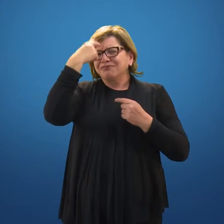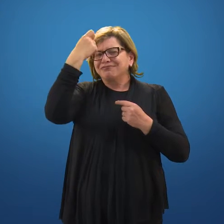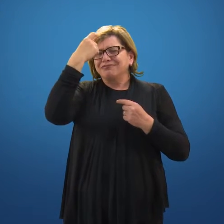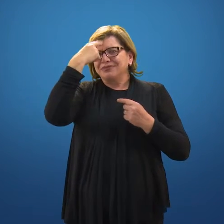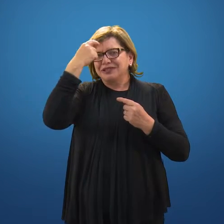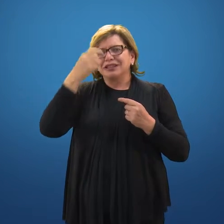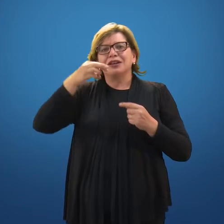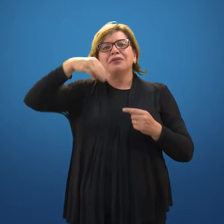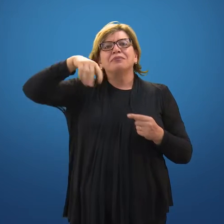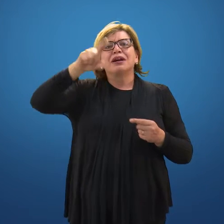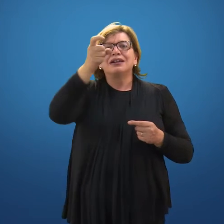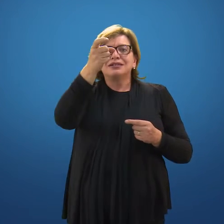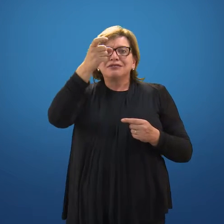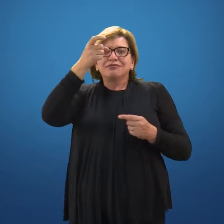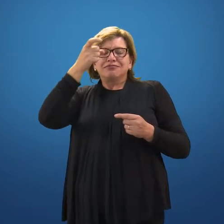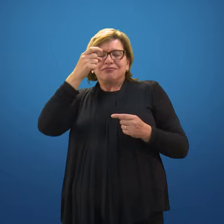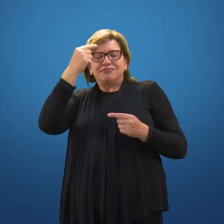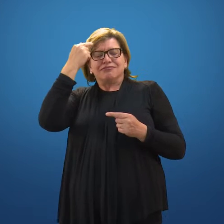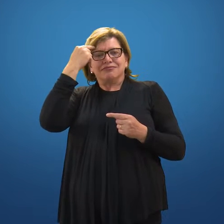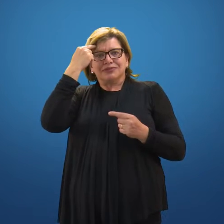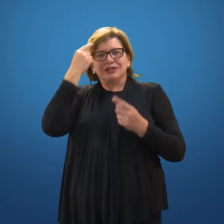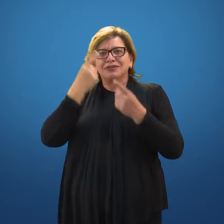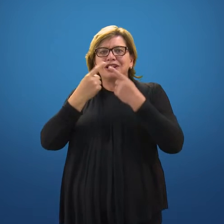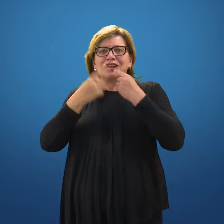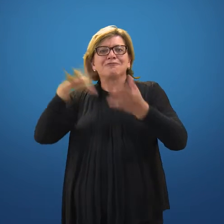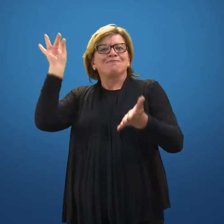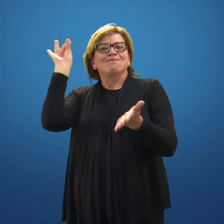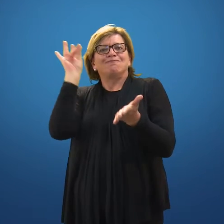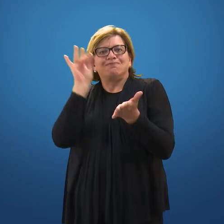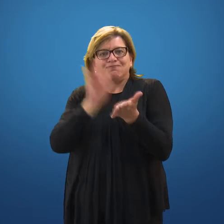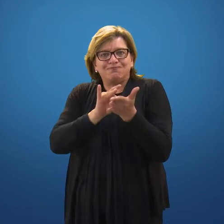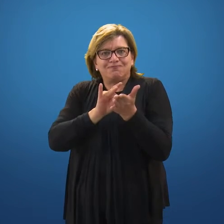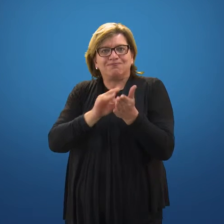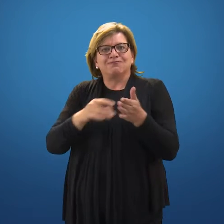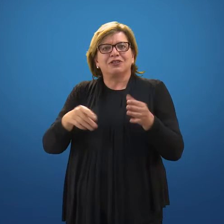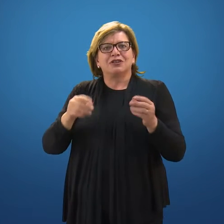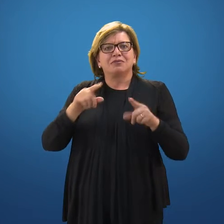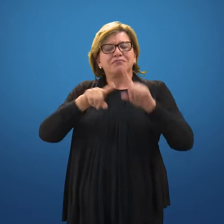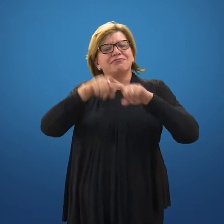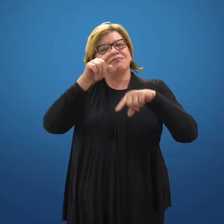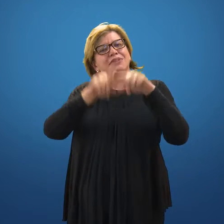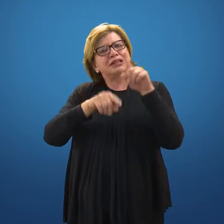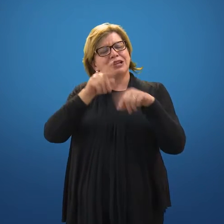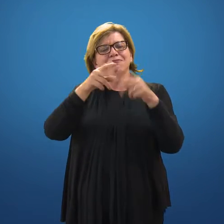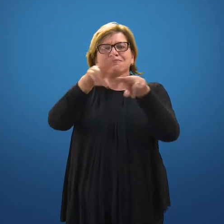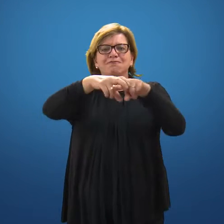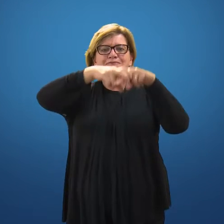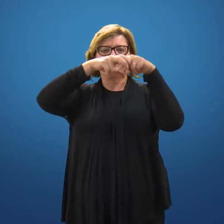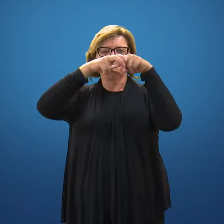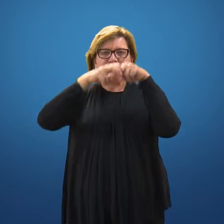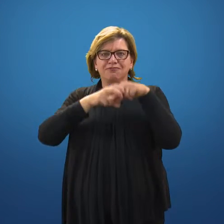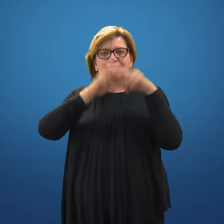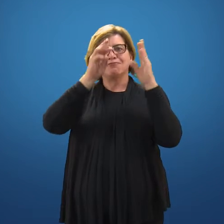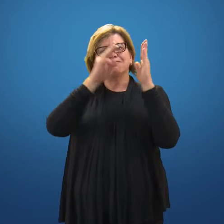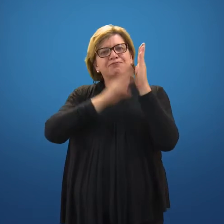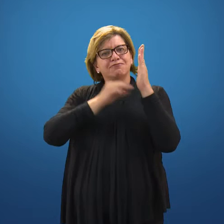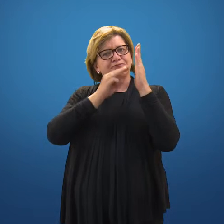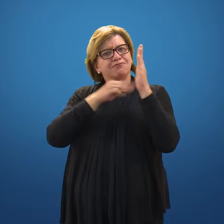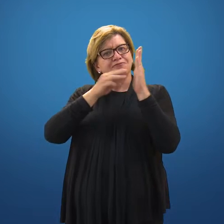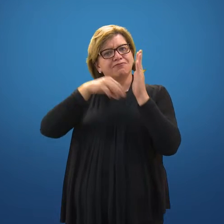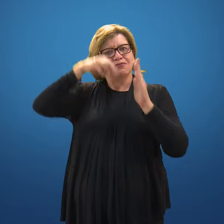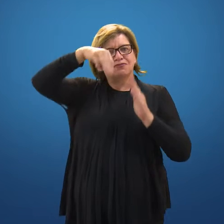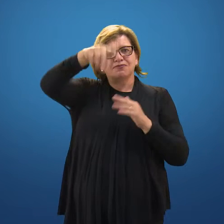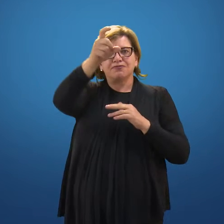traz para a gente uma dialética realista, uma dialética material. Por isso que a metodologia de